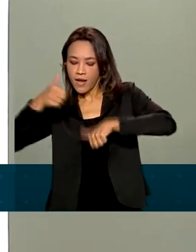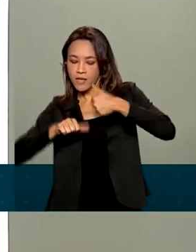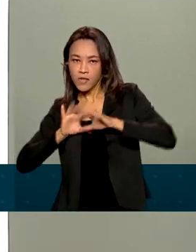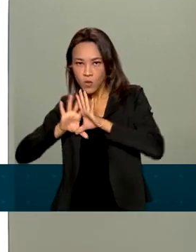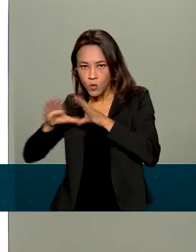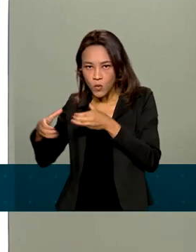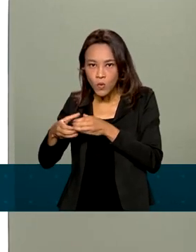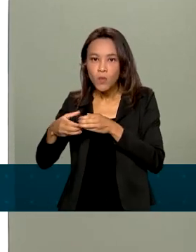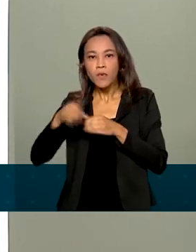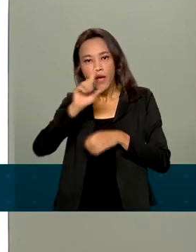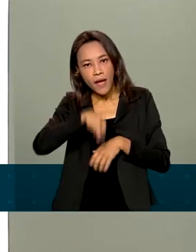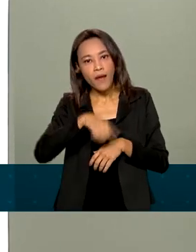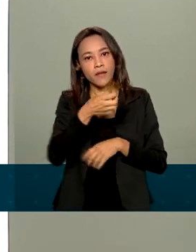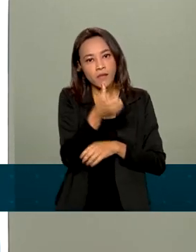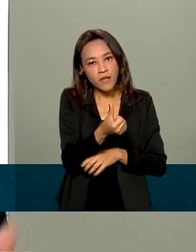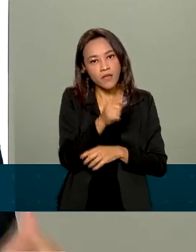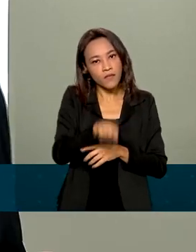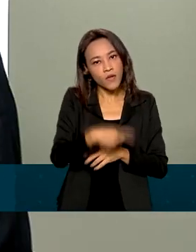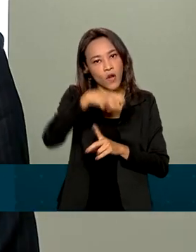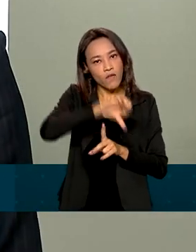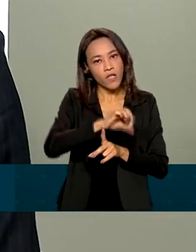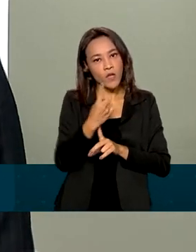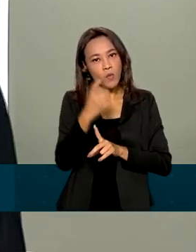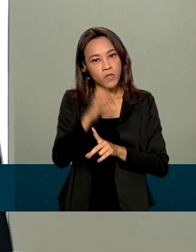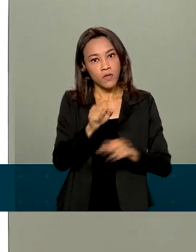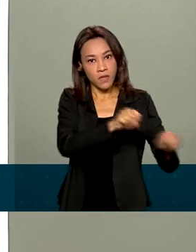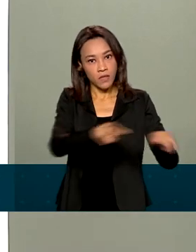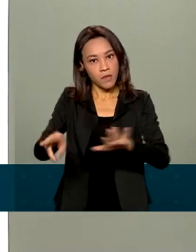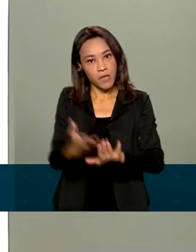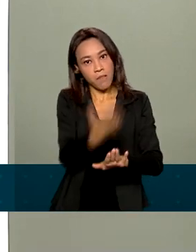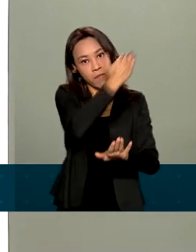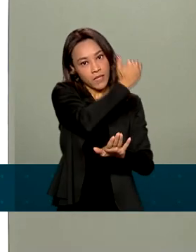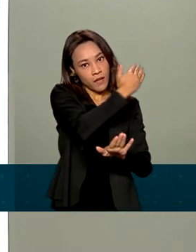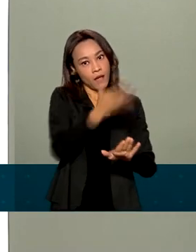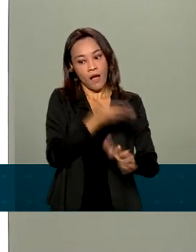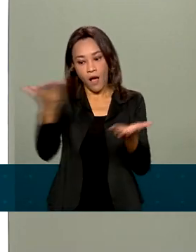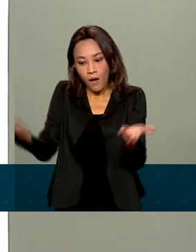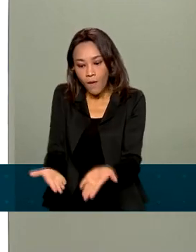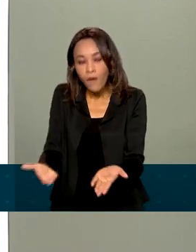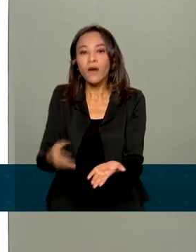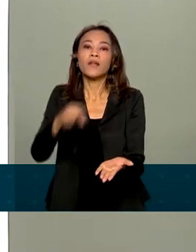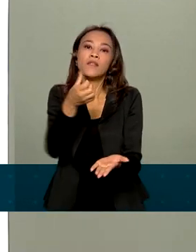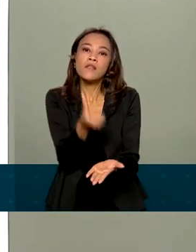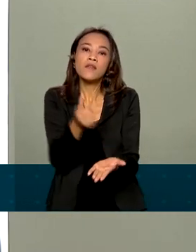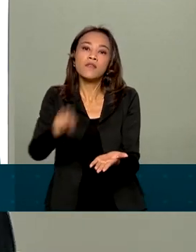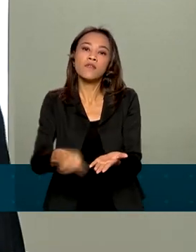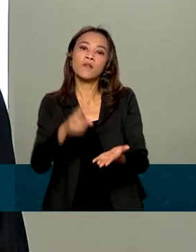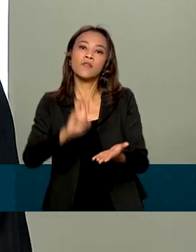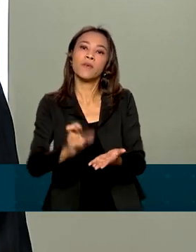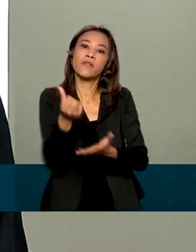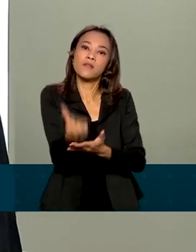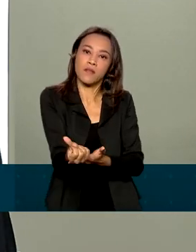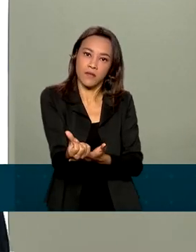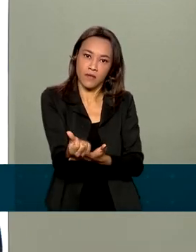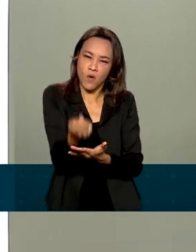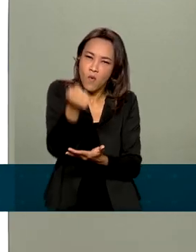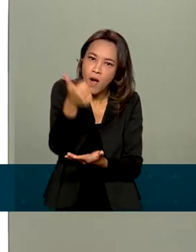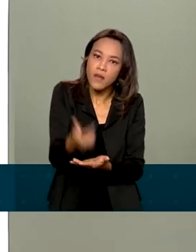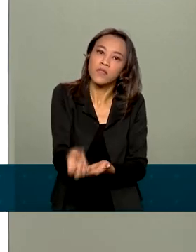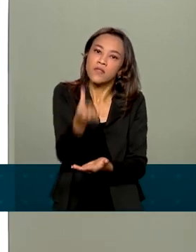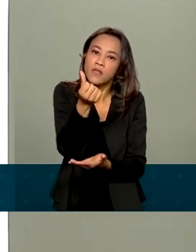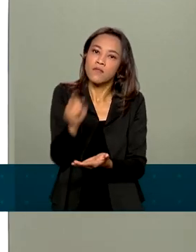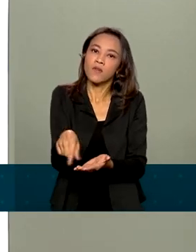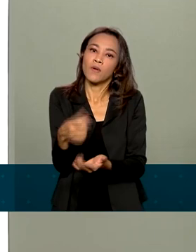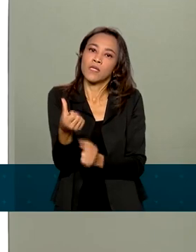era em torno de seis 91 por cento na semana passada agora já chegou as 6,56 ou seja quase